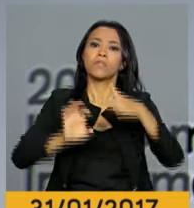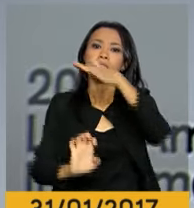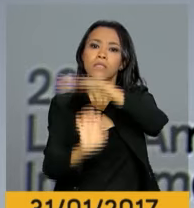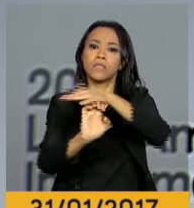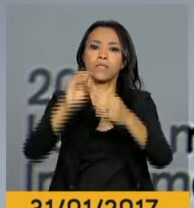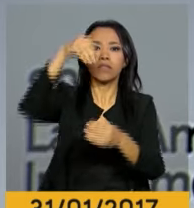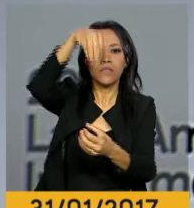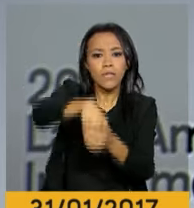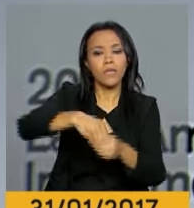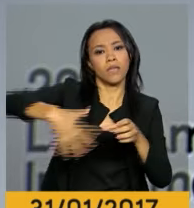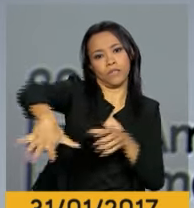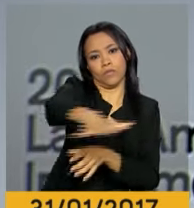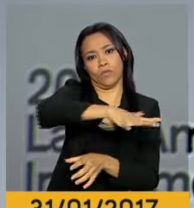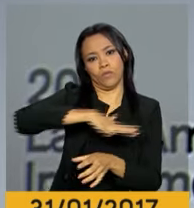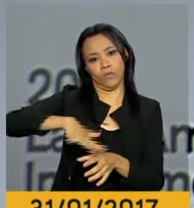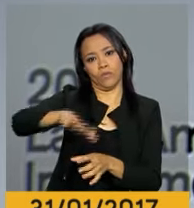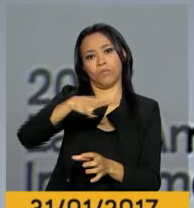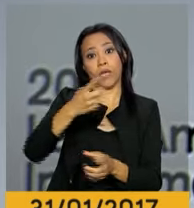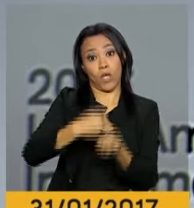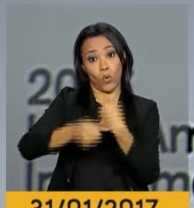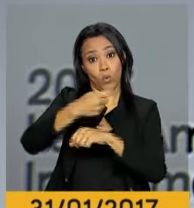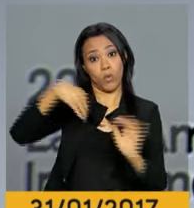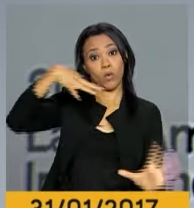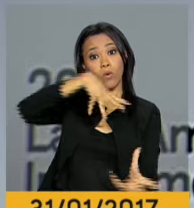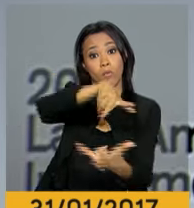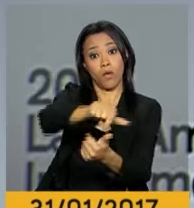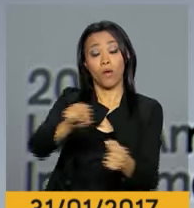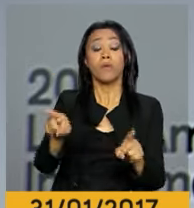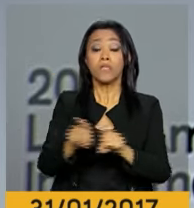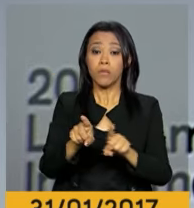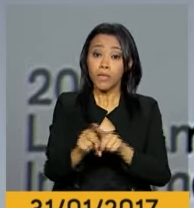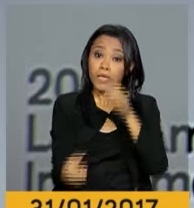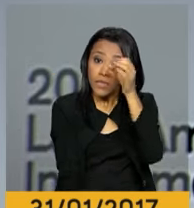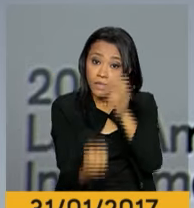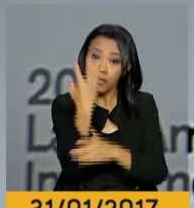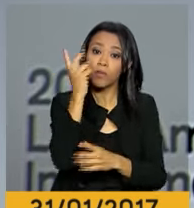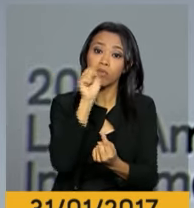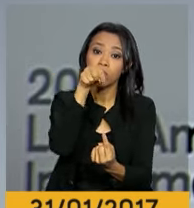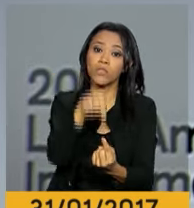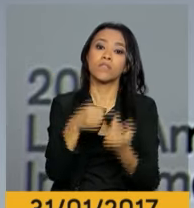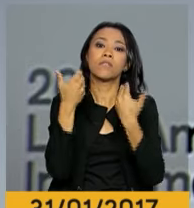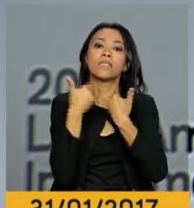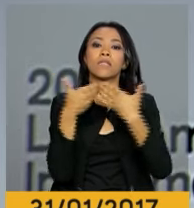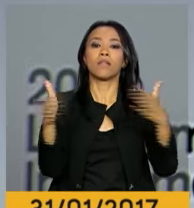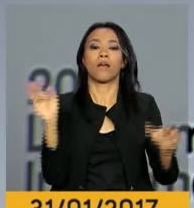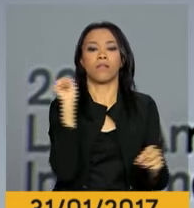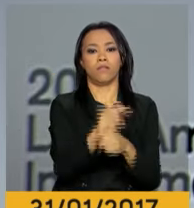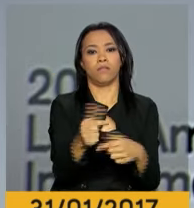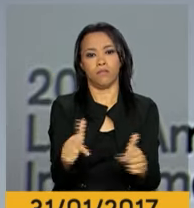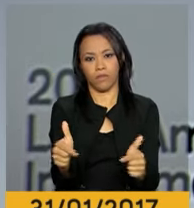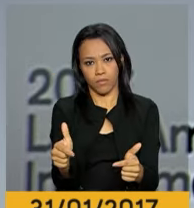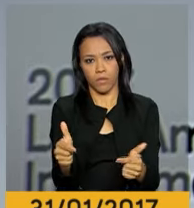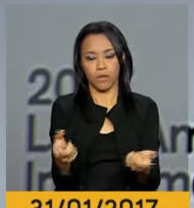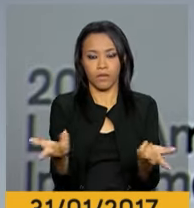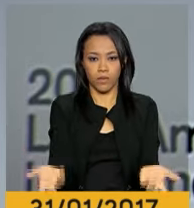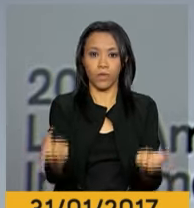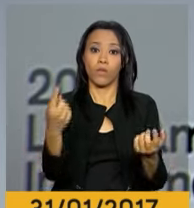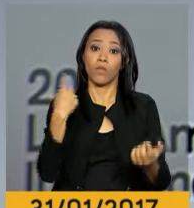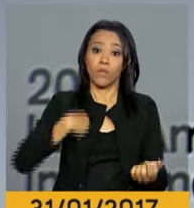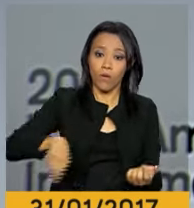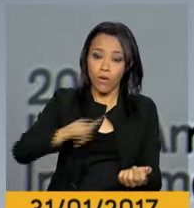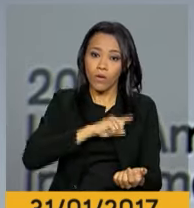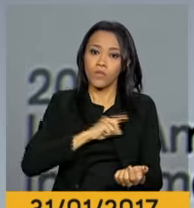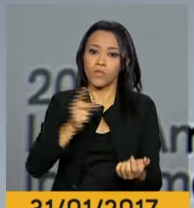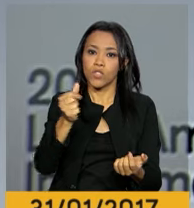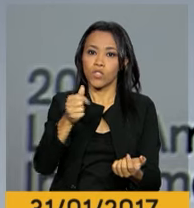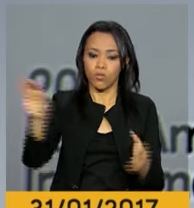no particular para a criação eh de empregos né nossos investimentos requerem antes de